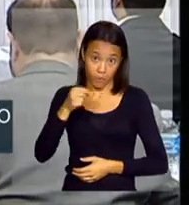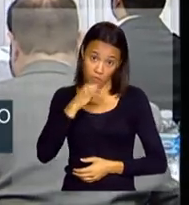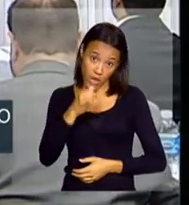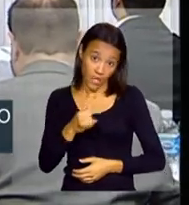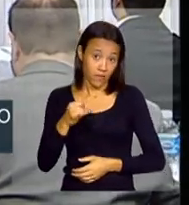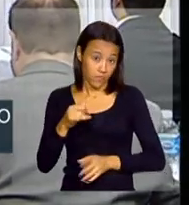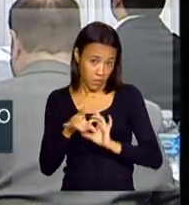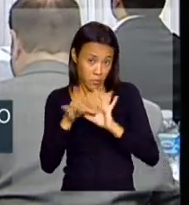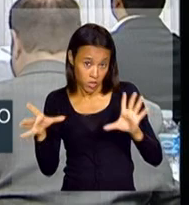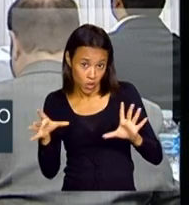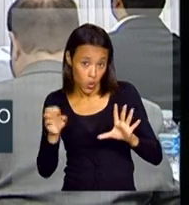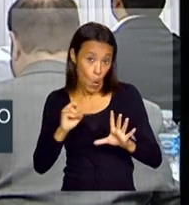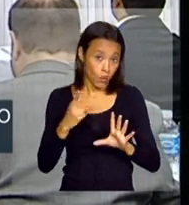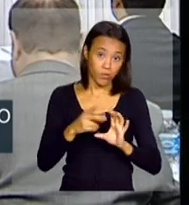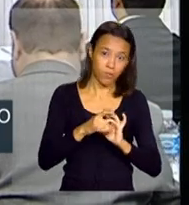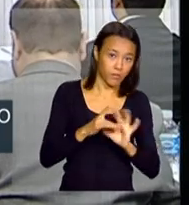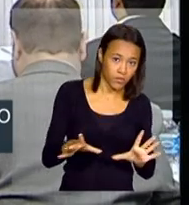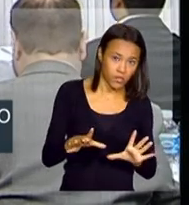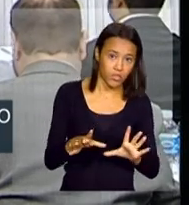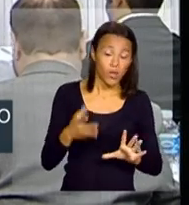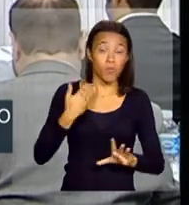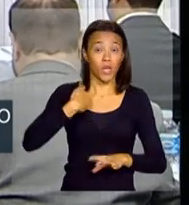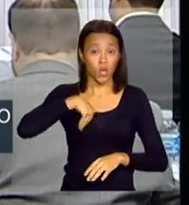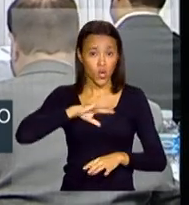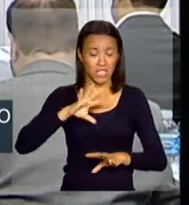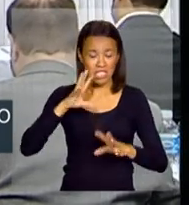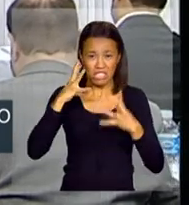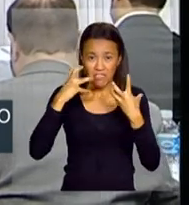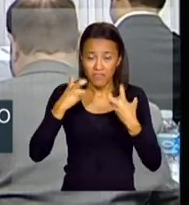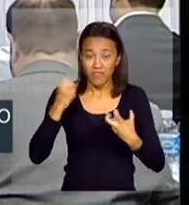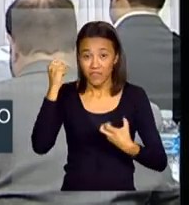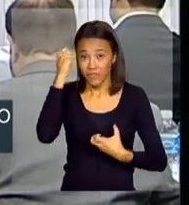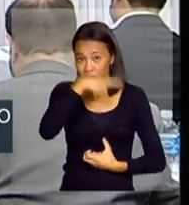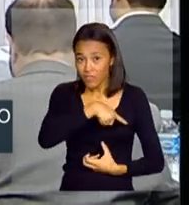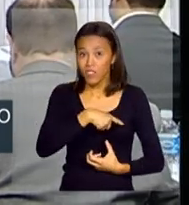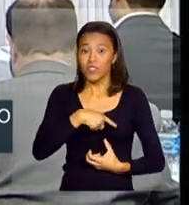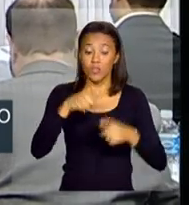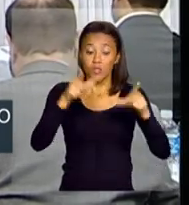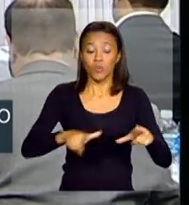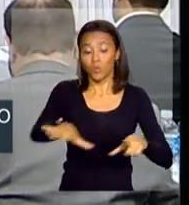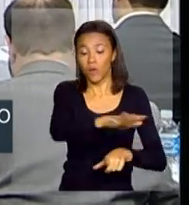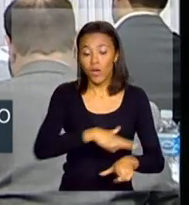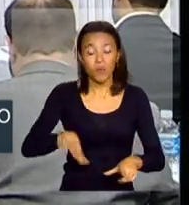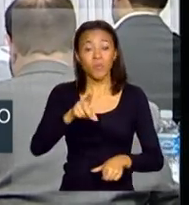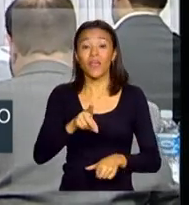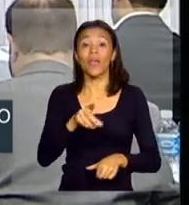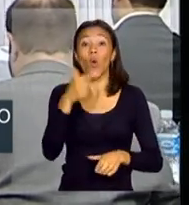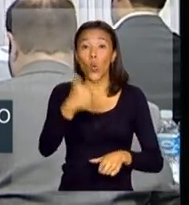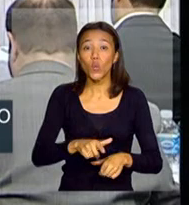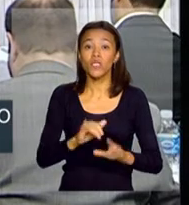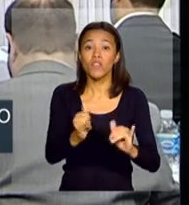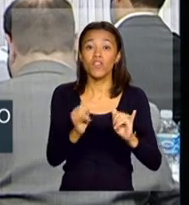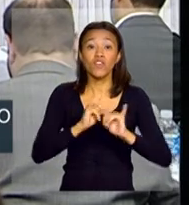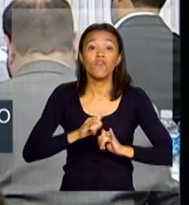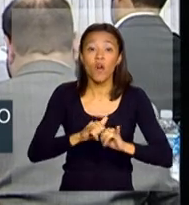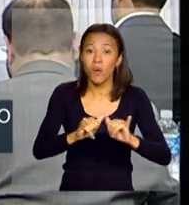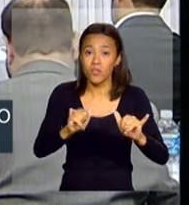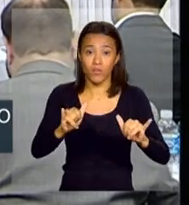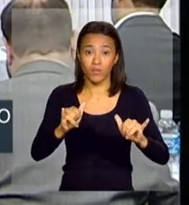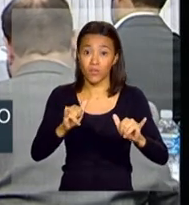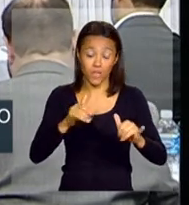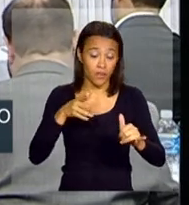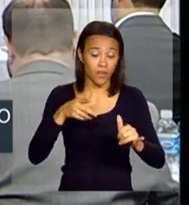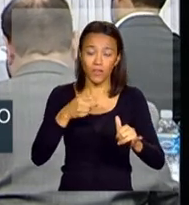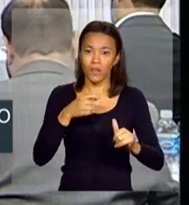autorizado ou não está autorizado? Cresceu, porque a nossa dificuldade no campo, que é um outro dado que também não aparece e que tem que aparecer. Quais são as áreas